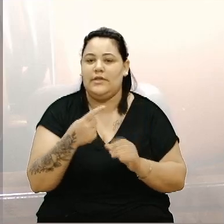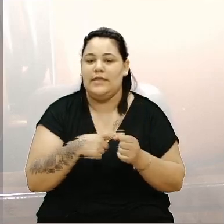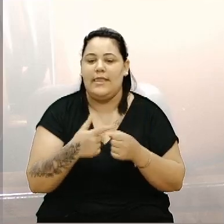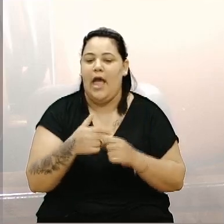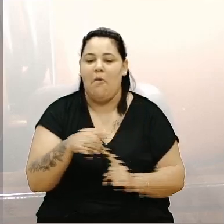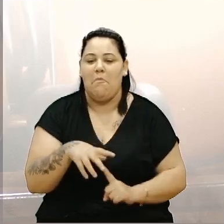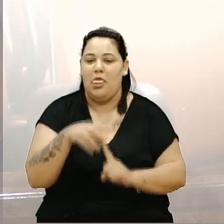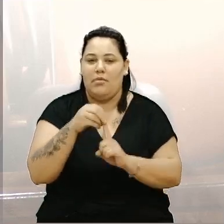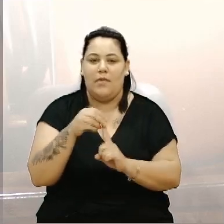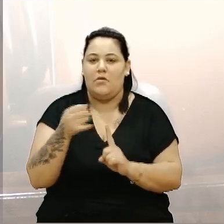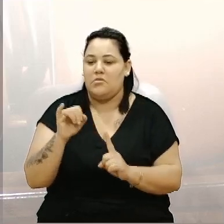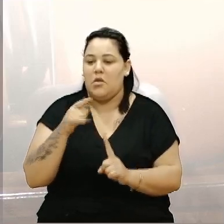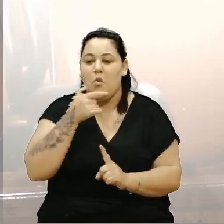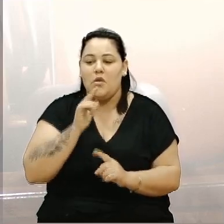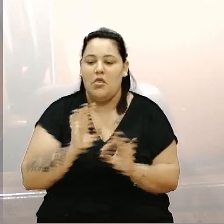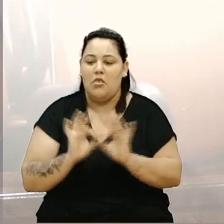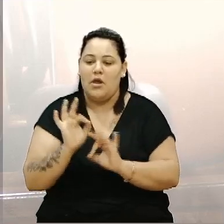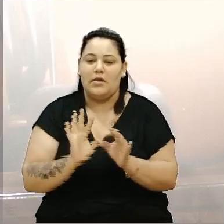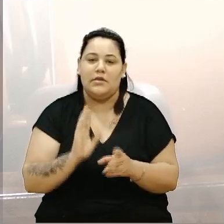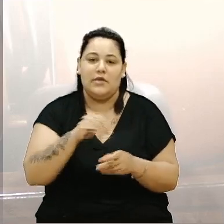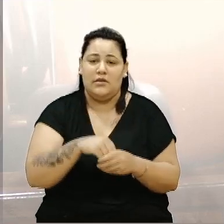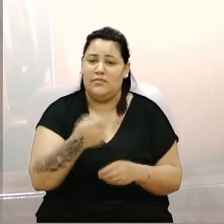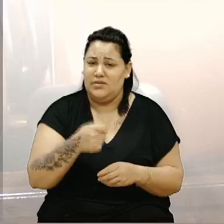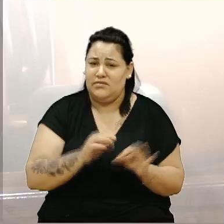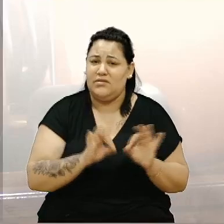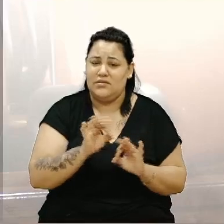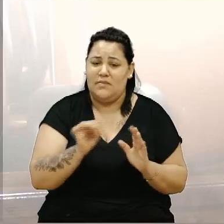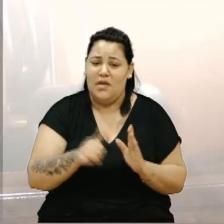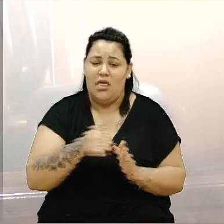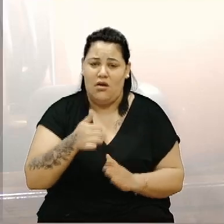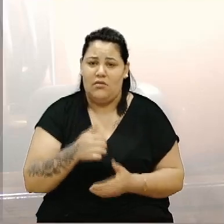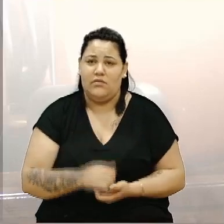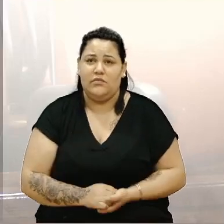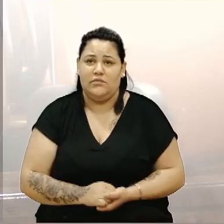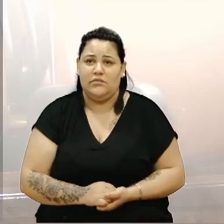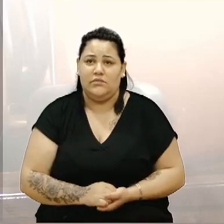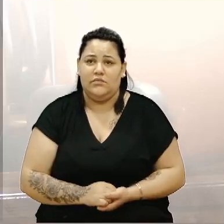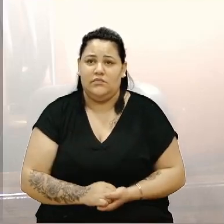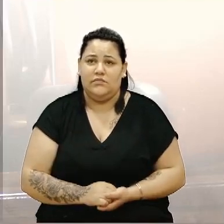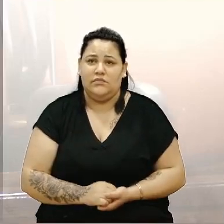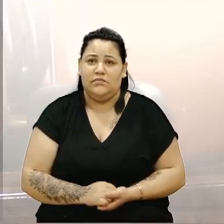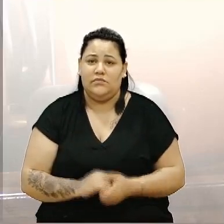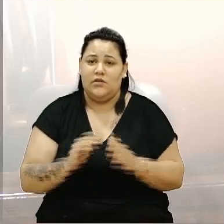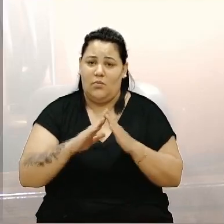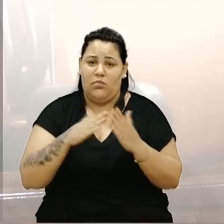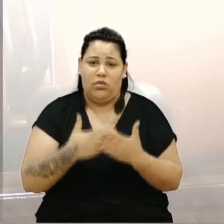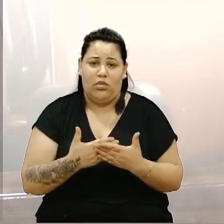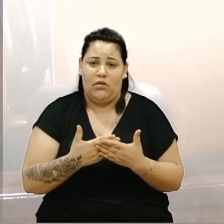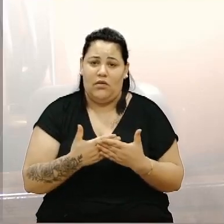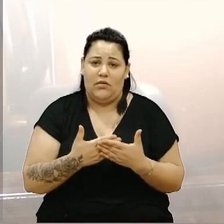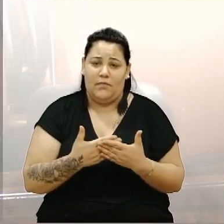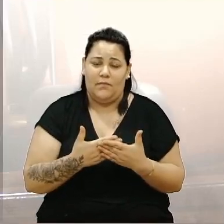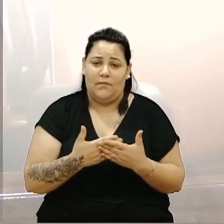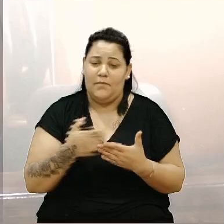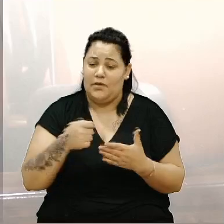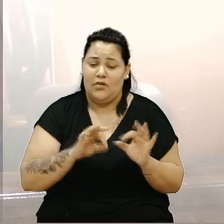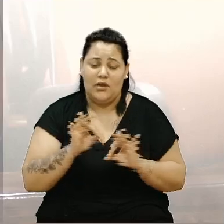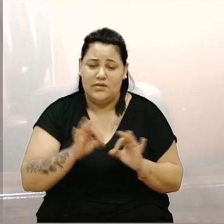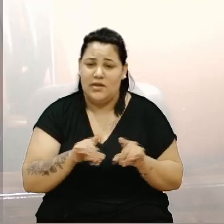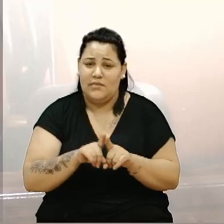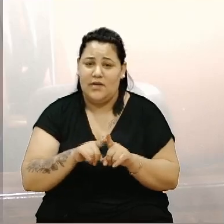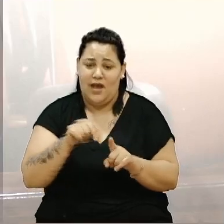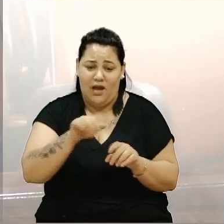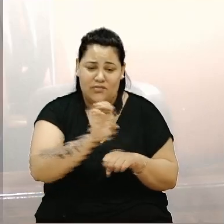precisamos planejar nossa cidade com leitos, com escolas. Nós estamos num estado de calamidade. Por que